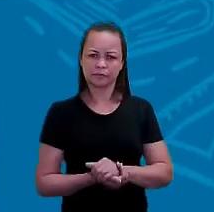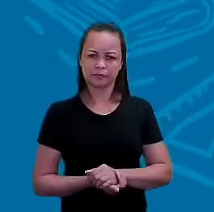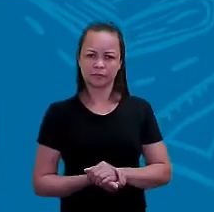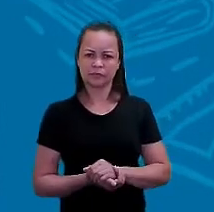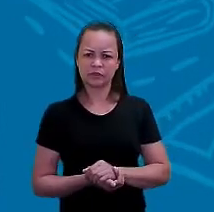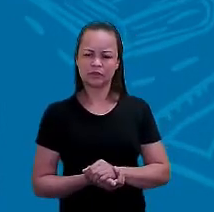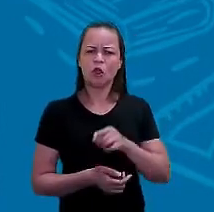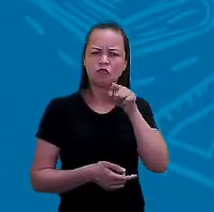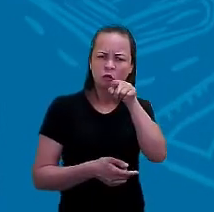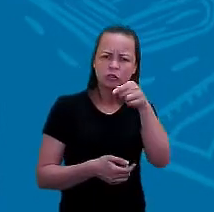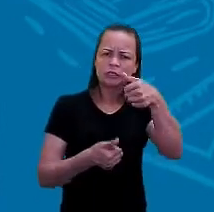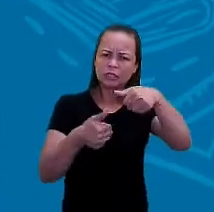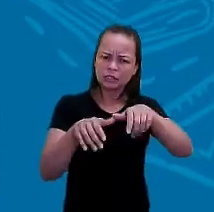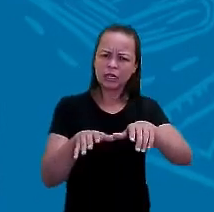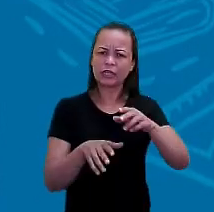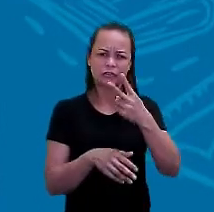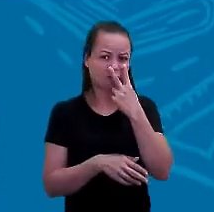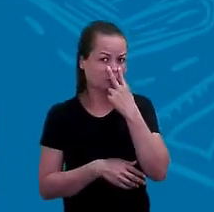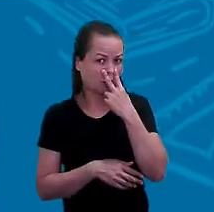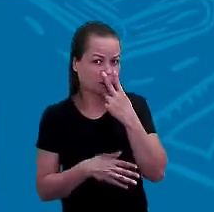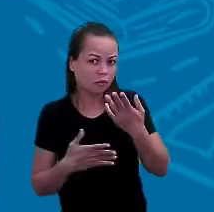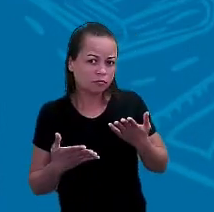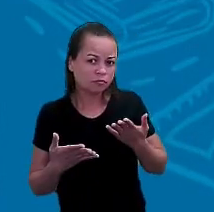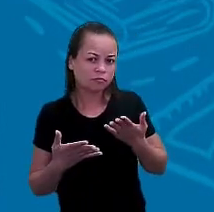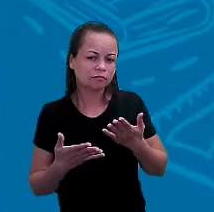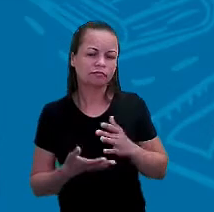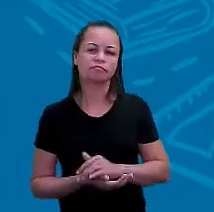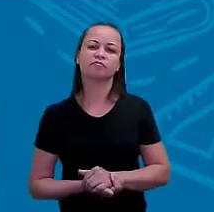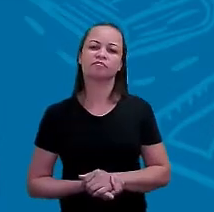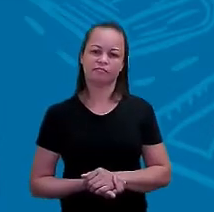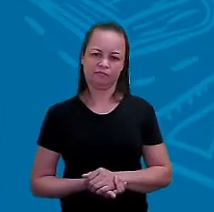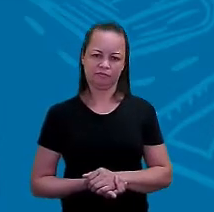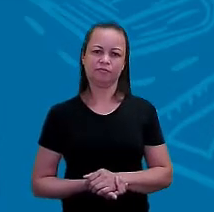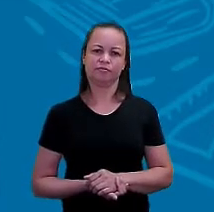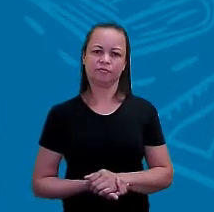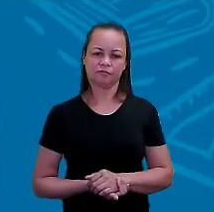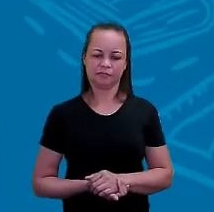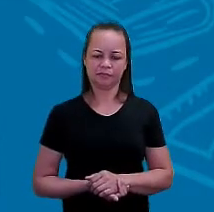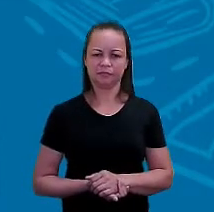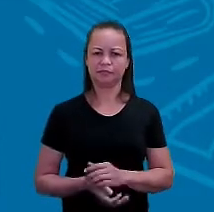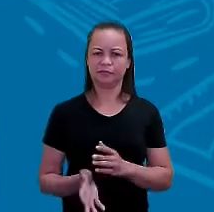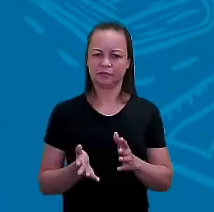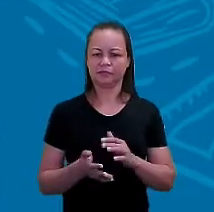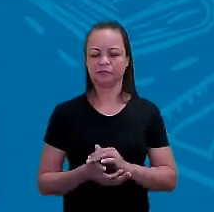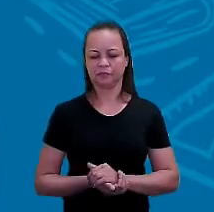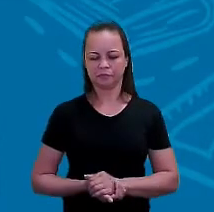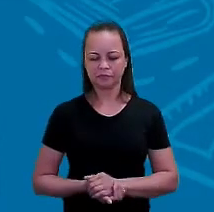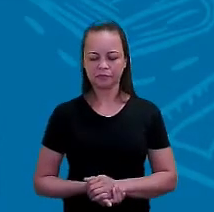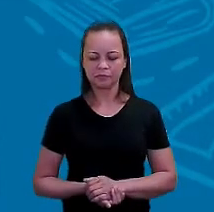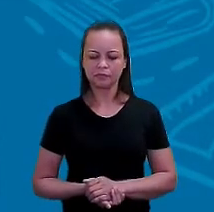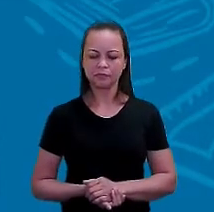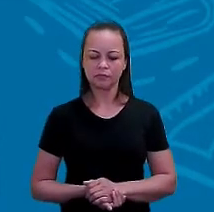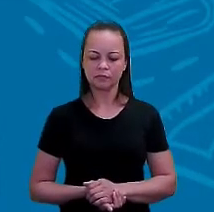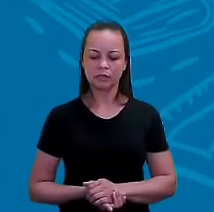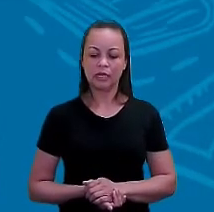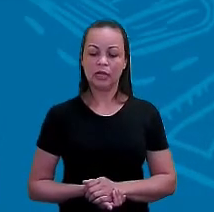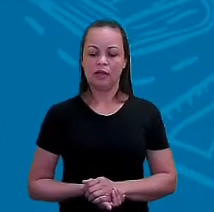Vitória de Santo Antão? Você é de Vitória de Santo Antão? I'm not. And you? Are you? I don't know.